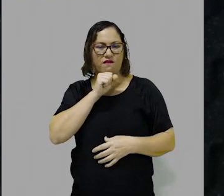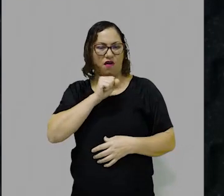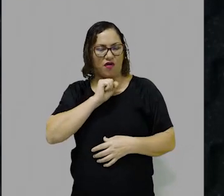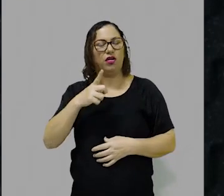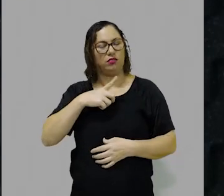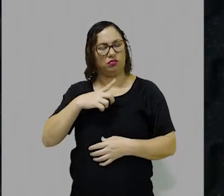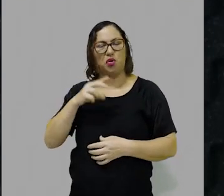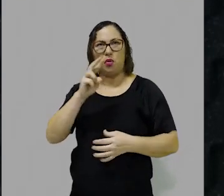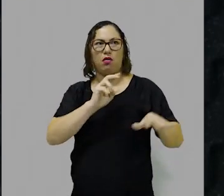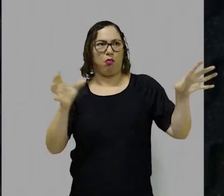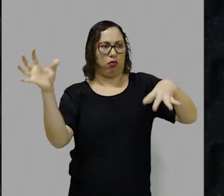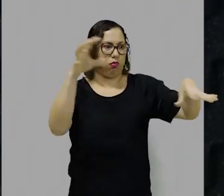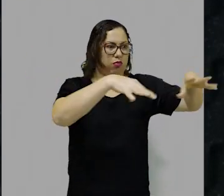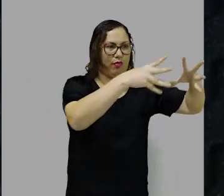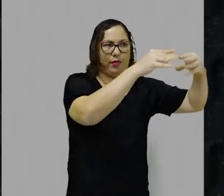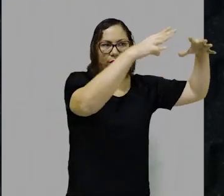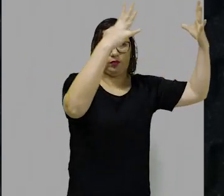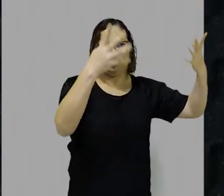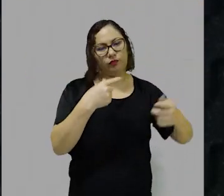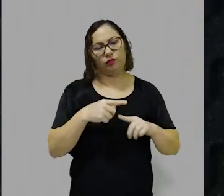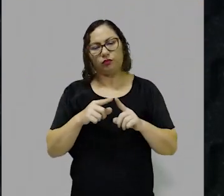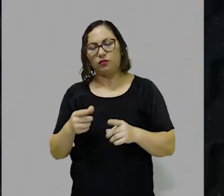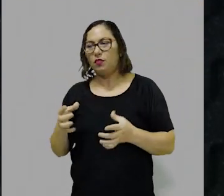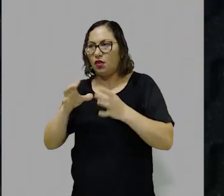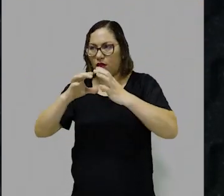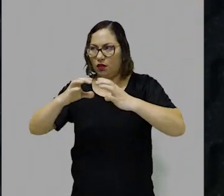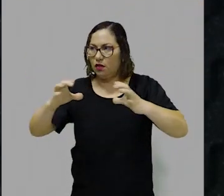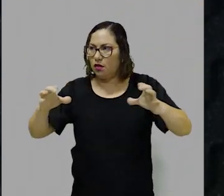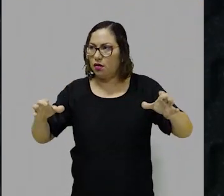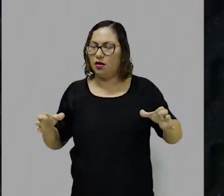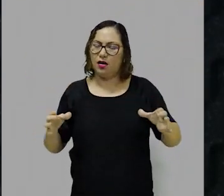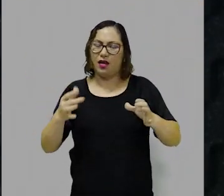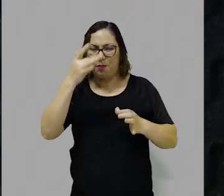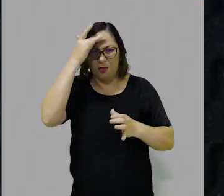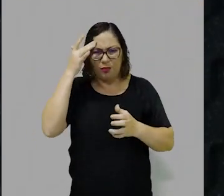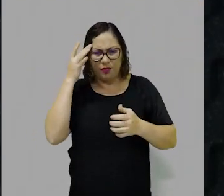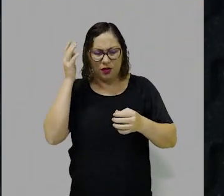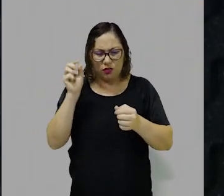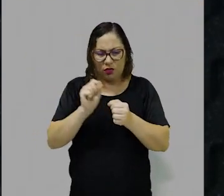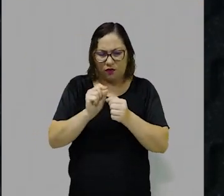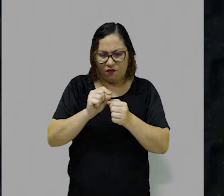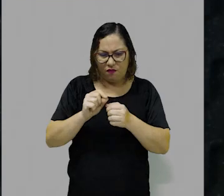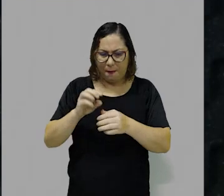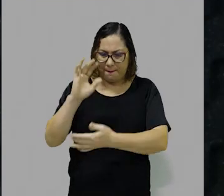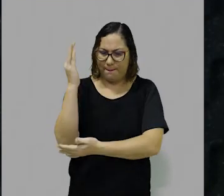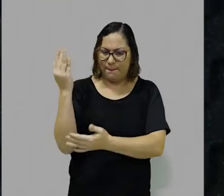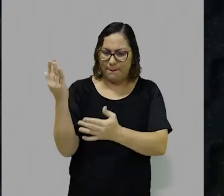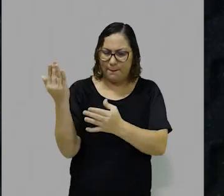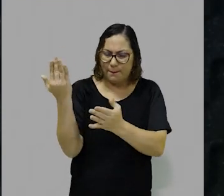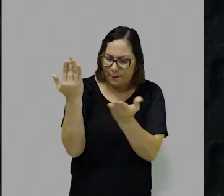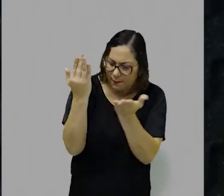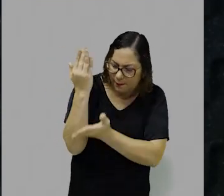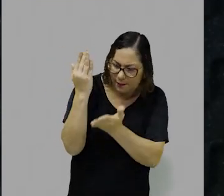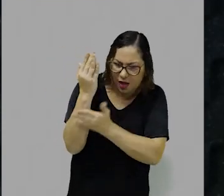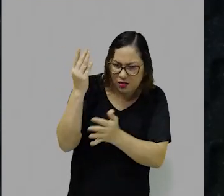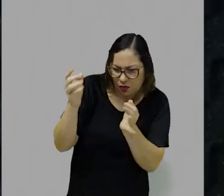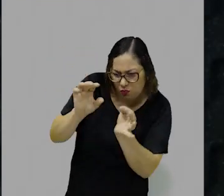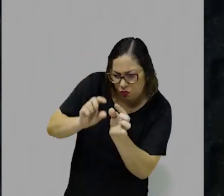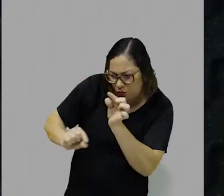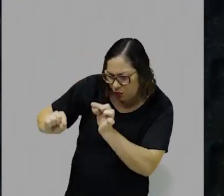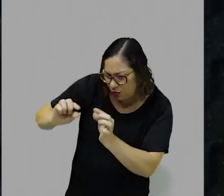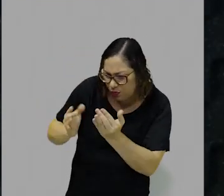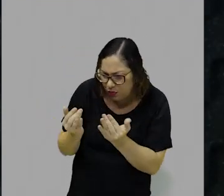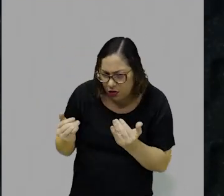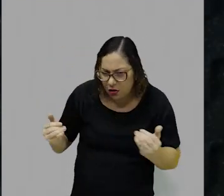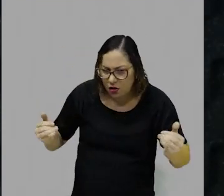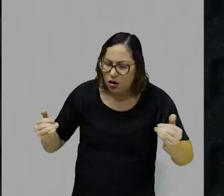curvas, elas chegam no Brasil e para um marceneiro, coitado, isso aqui é o caos, porque fazer um corte desse aqui não é tão